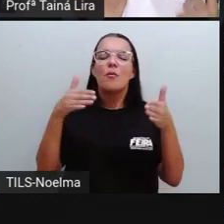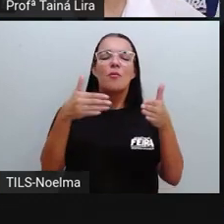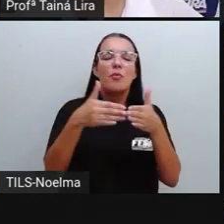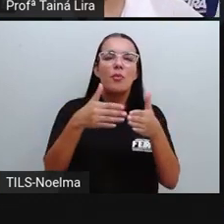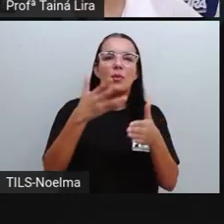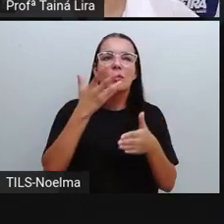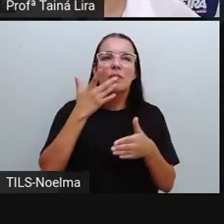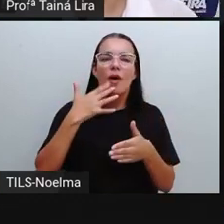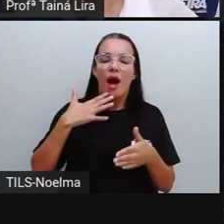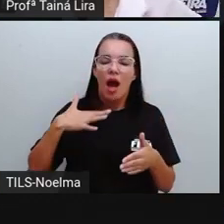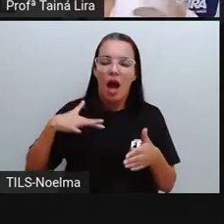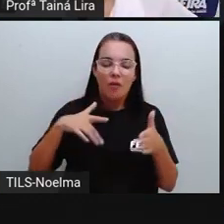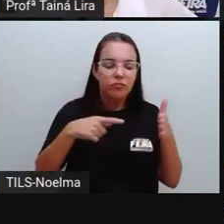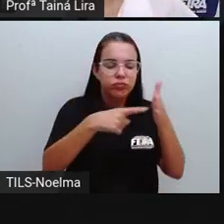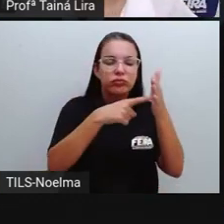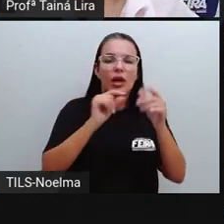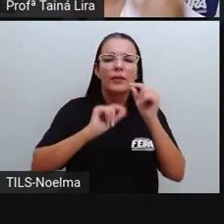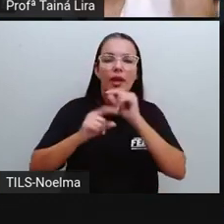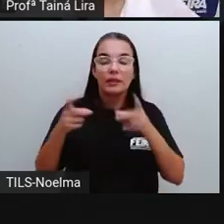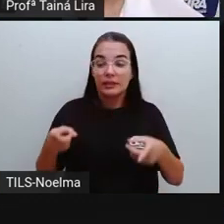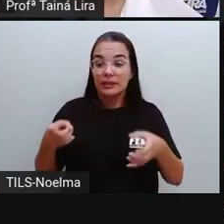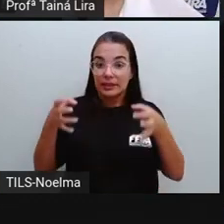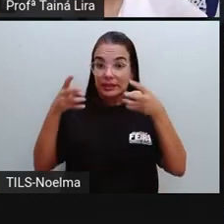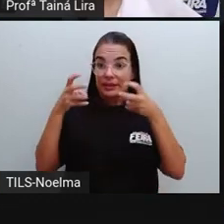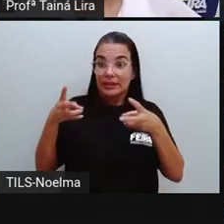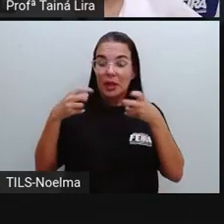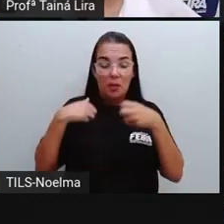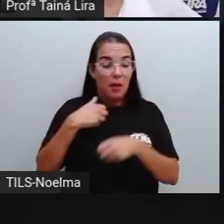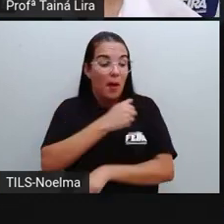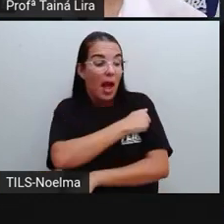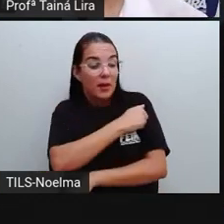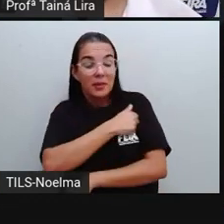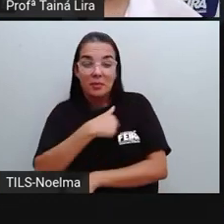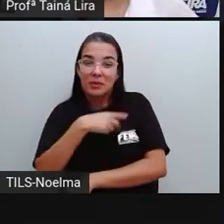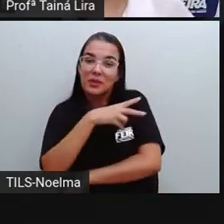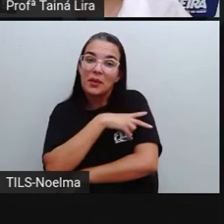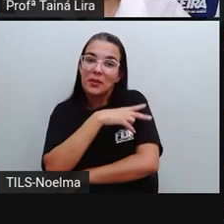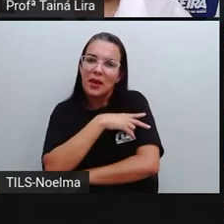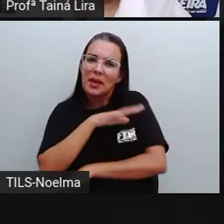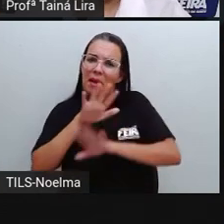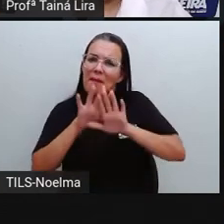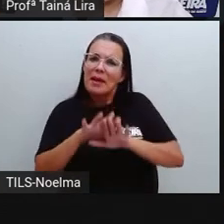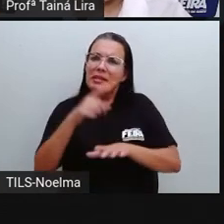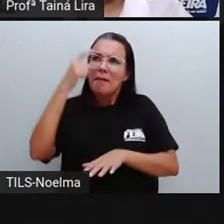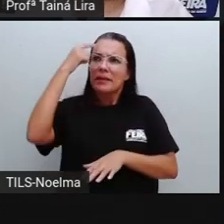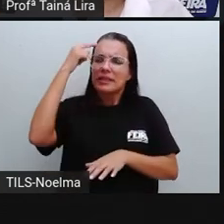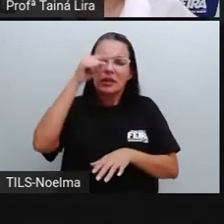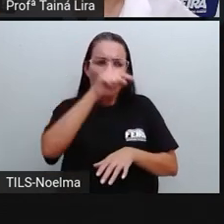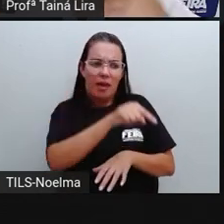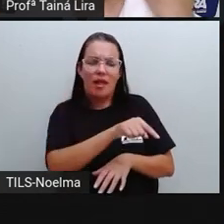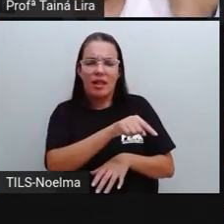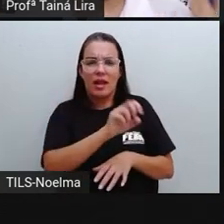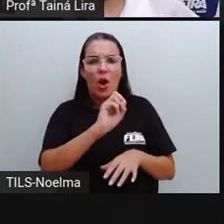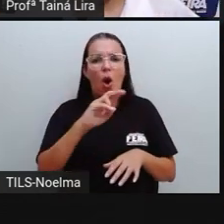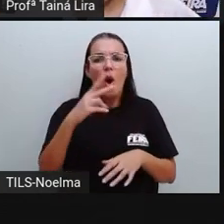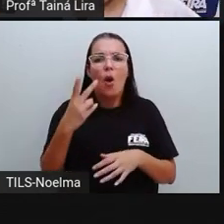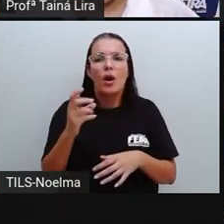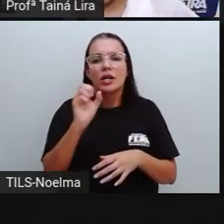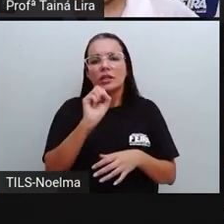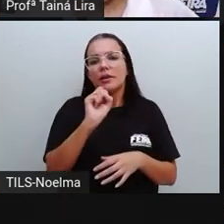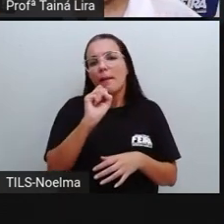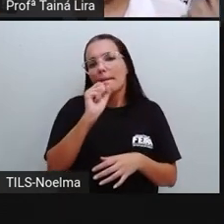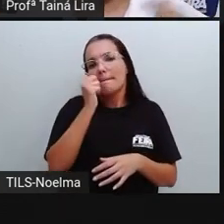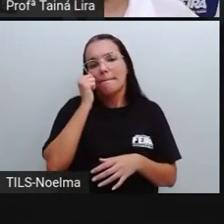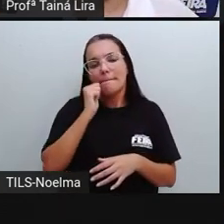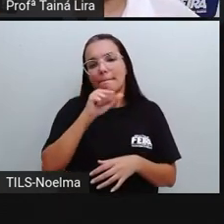que o público-alvo, né, chamou a atenção aí do meu aluno do segundo ano, mas será que foi pensada para ele? Ou será que foi pensada